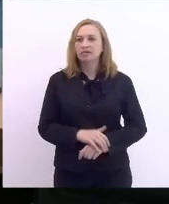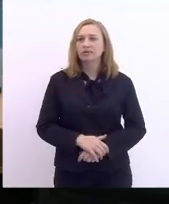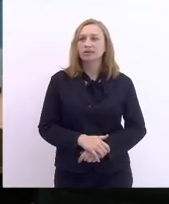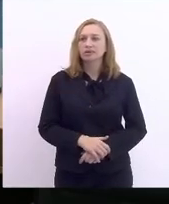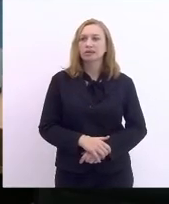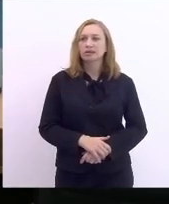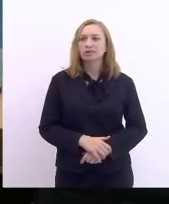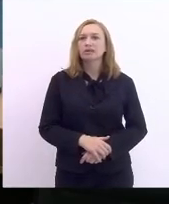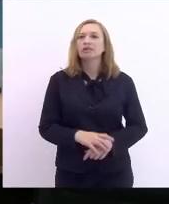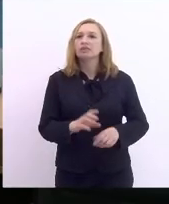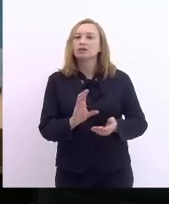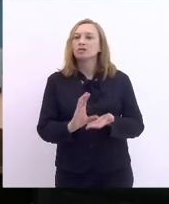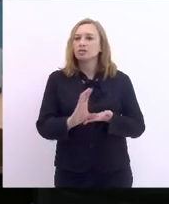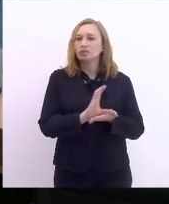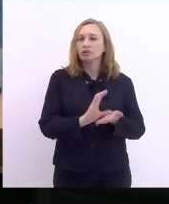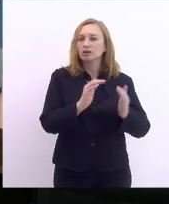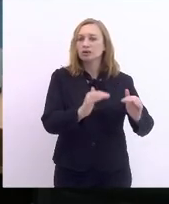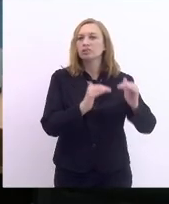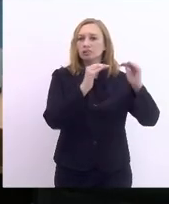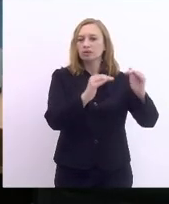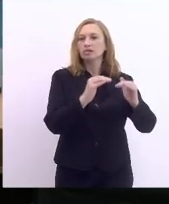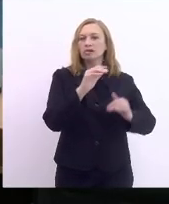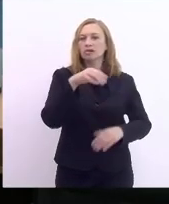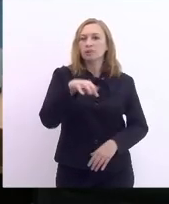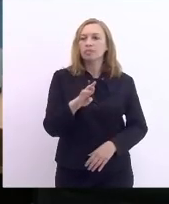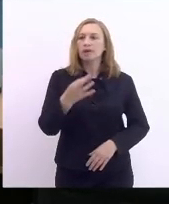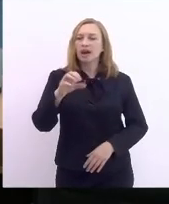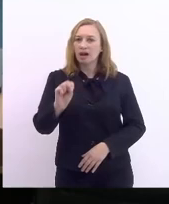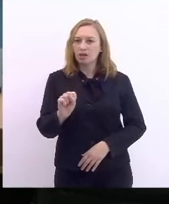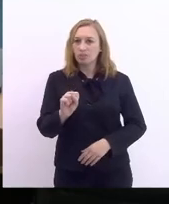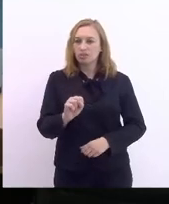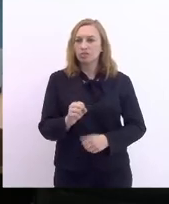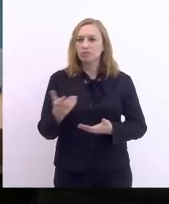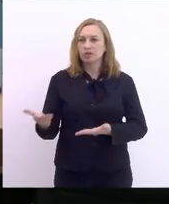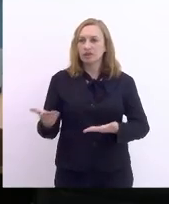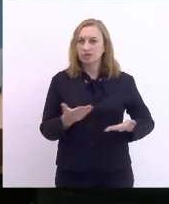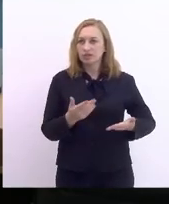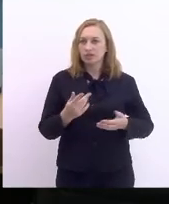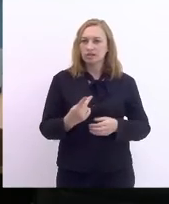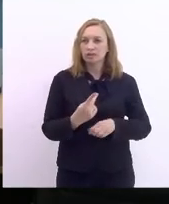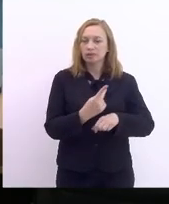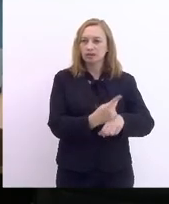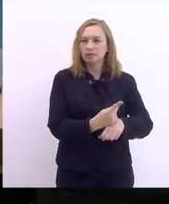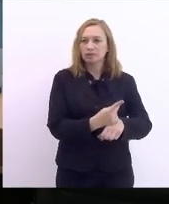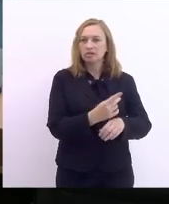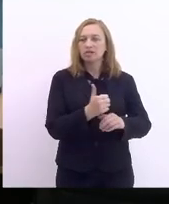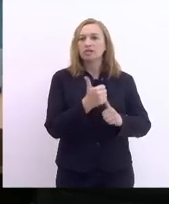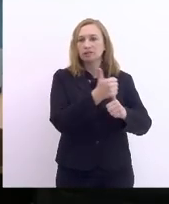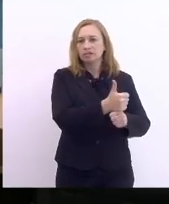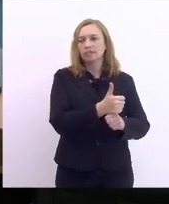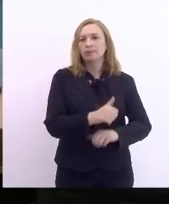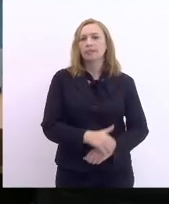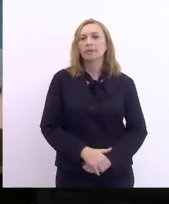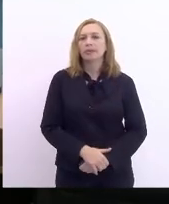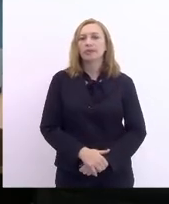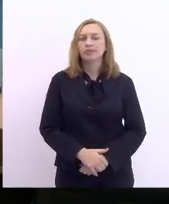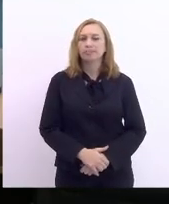Barbosa e o conselheiro suplente Marcos Correia Luís para receberem o termo de posse e